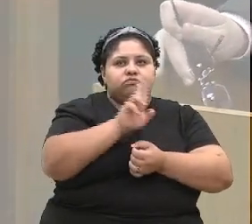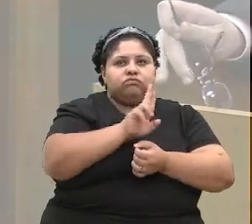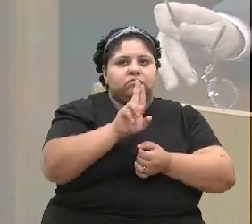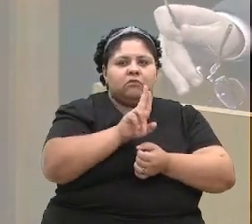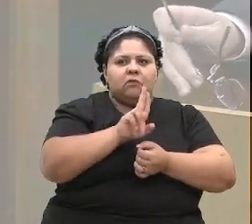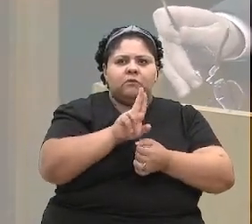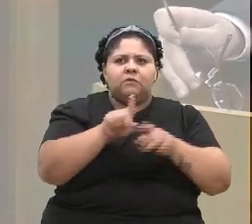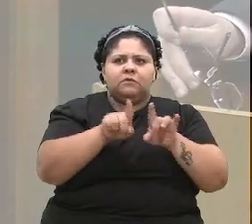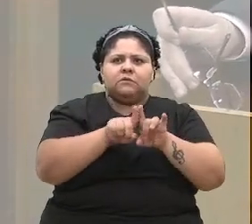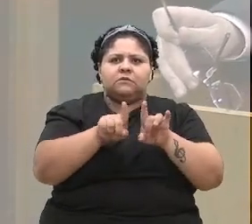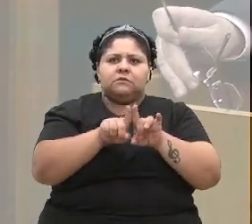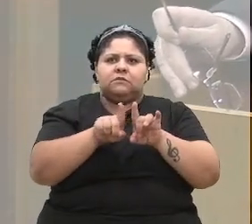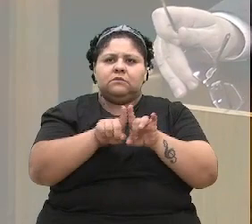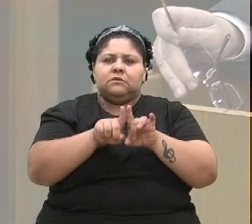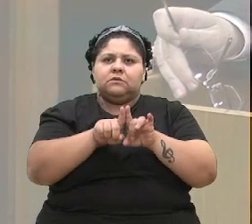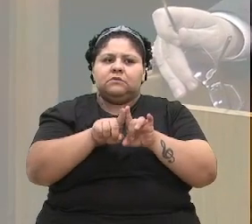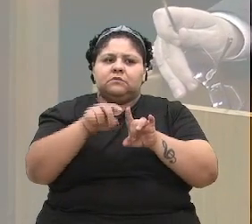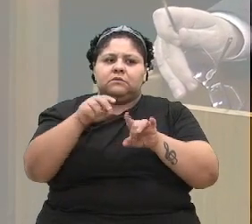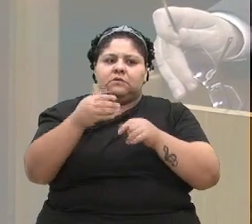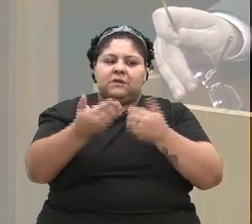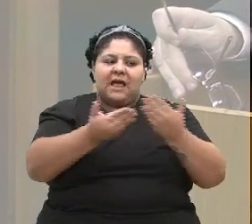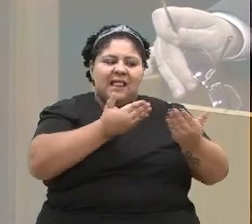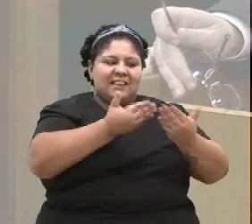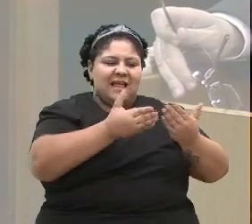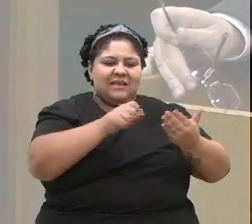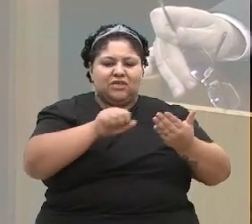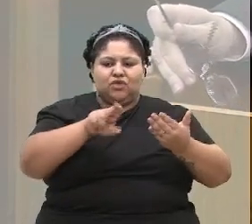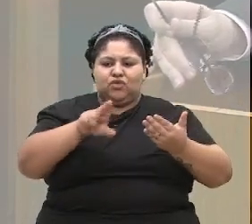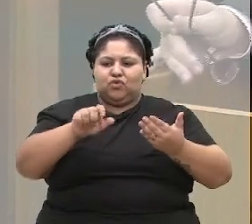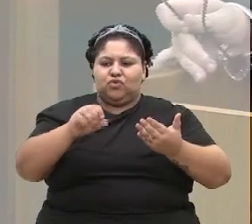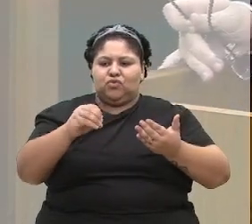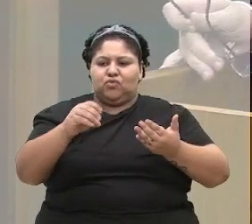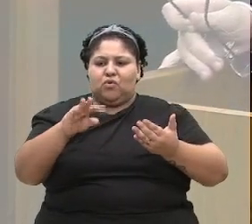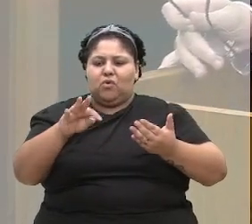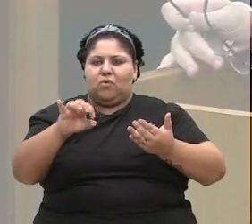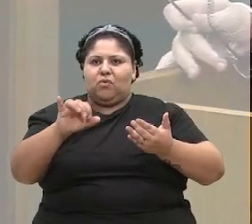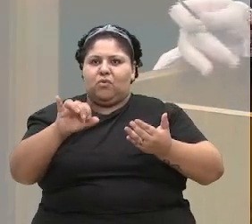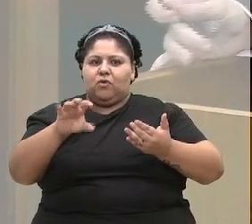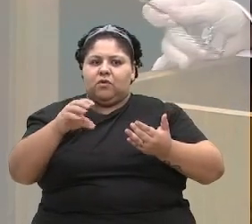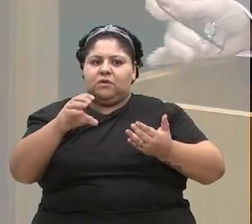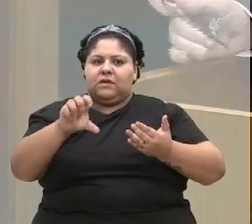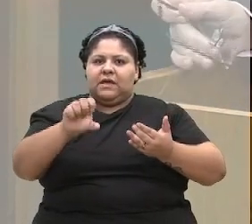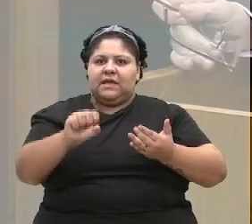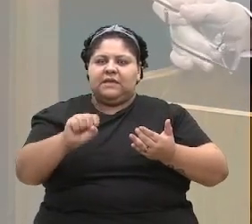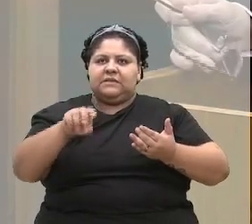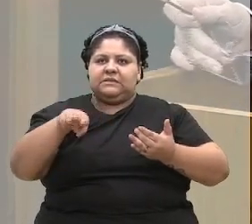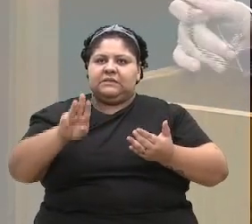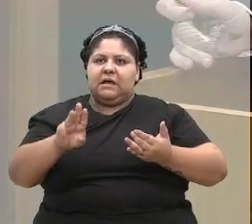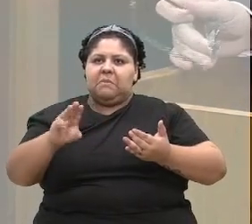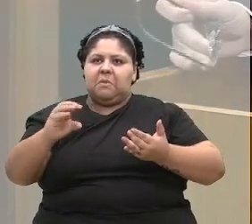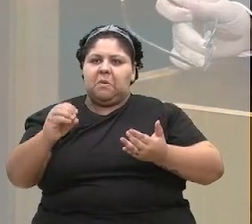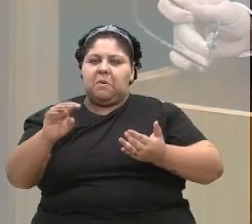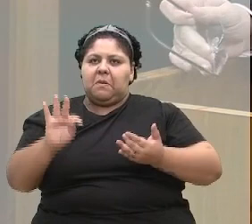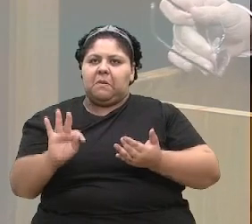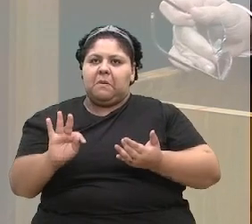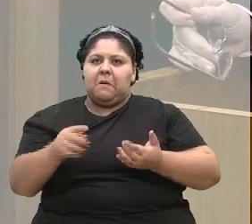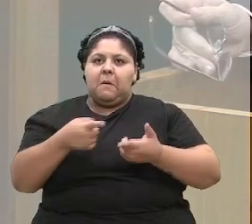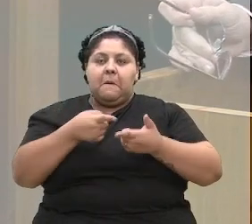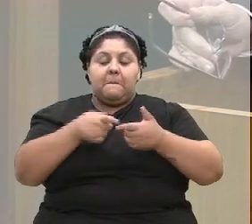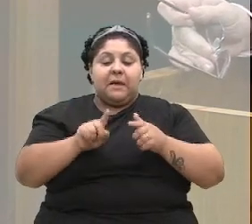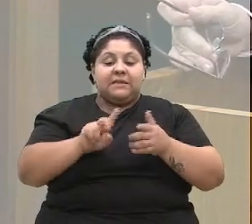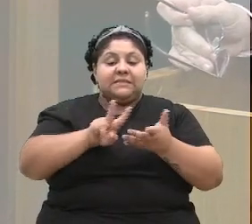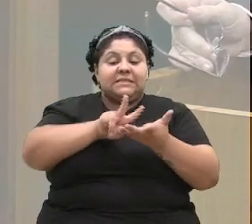SWOT. Análise SWOT é da sigla SWOT do inglês, mas traduzindo